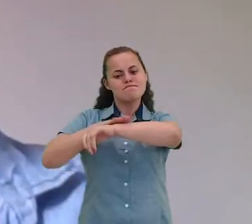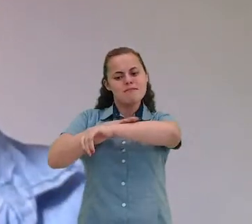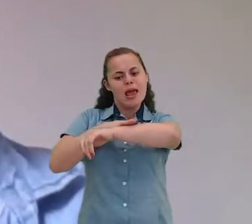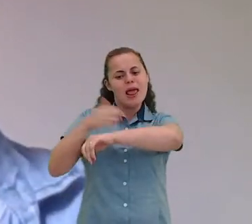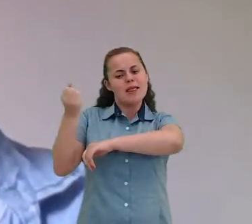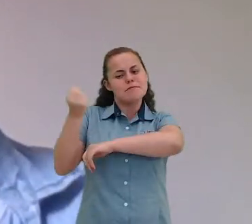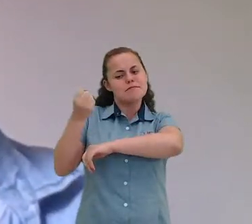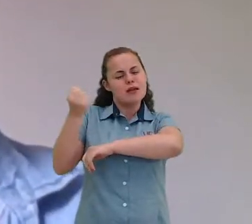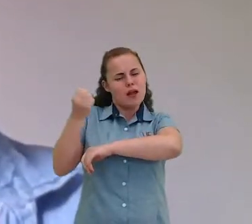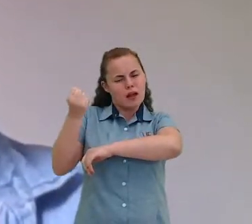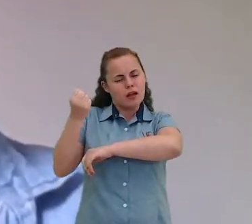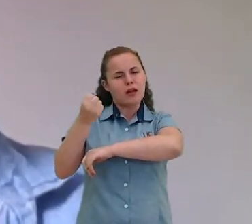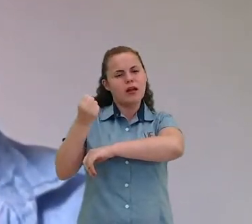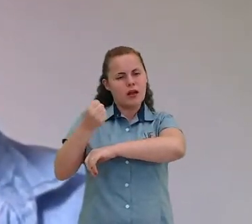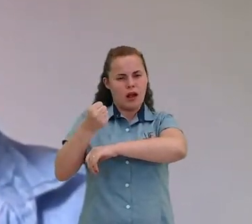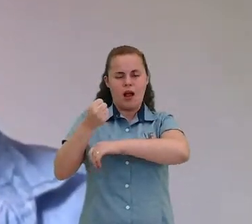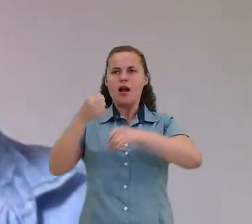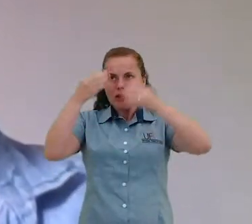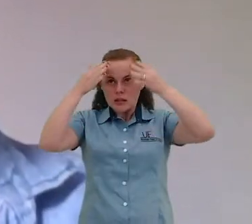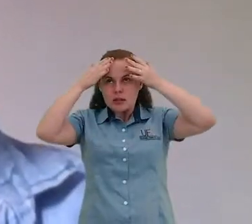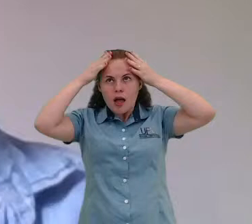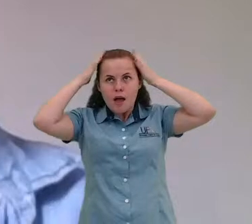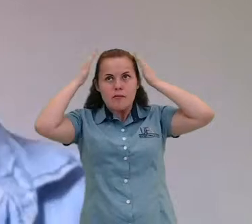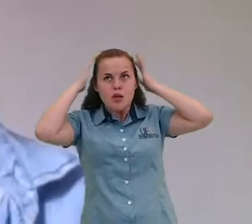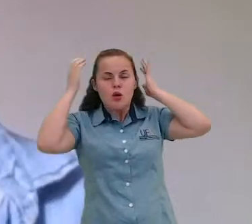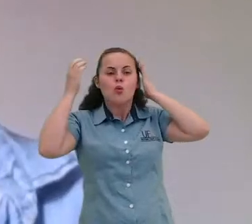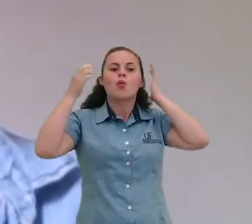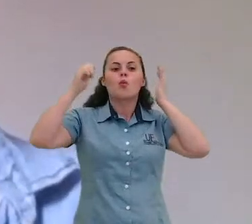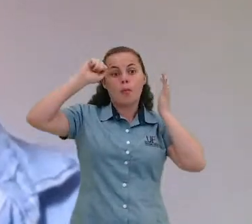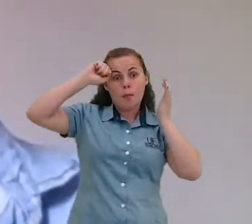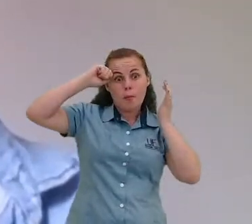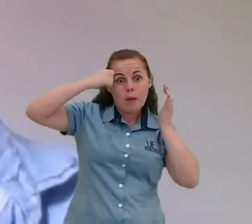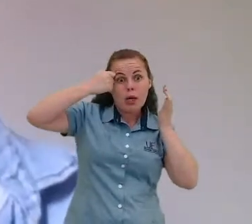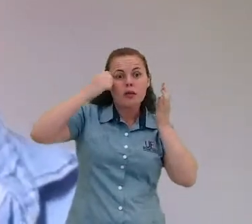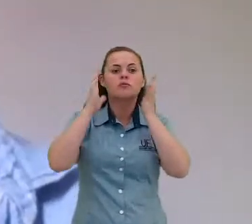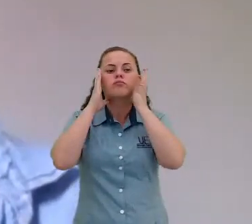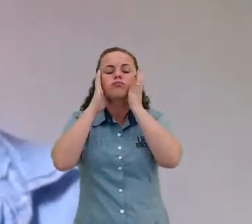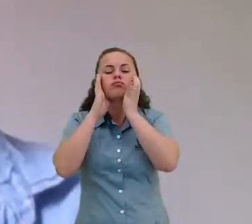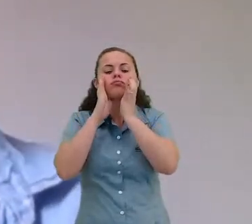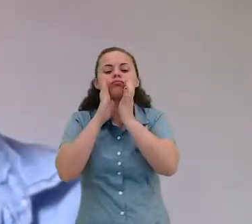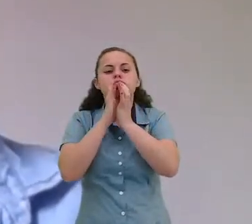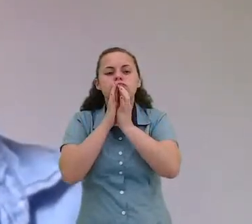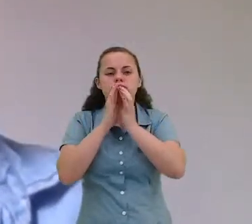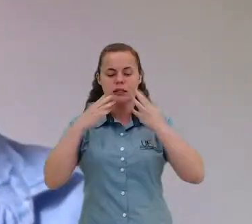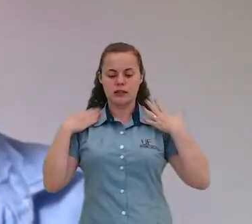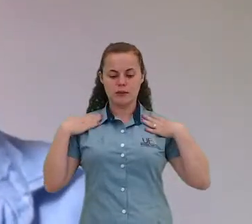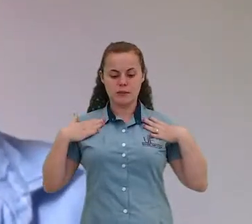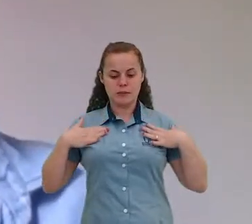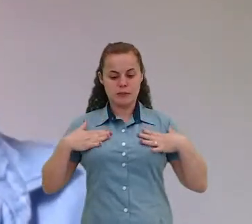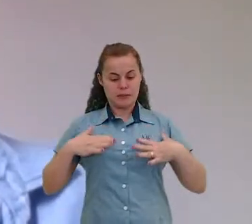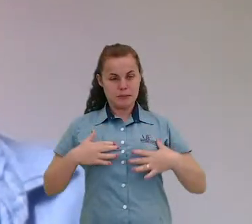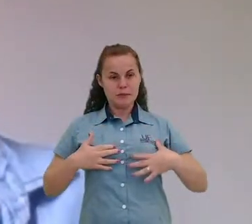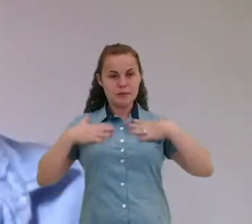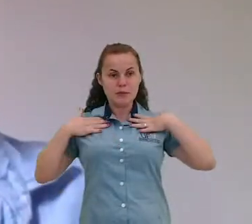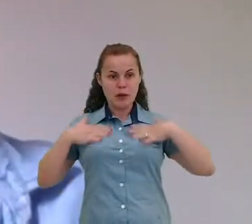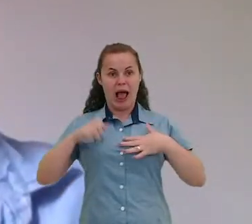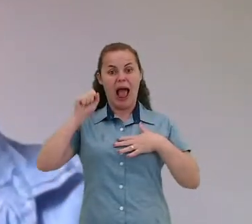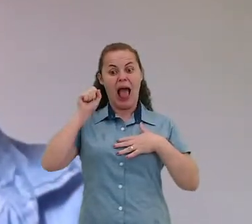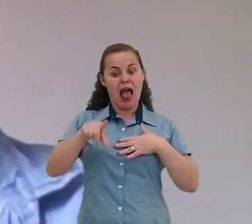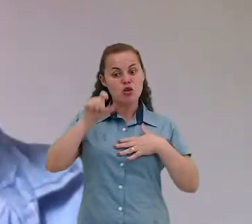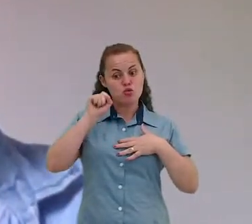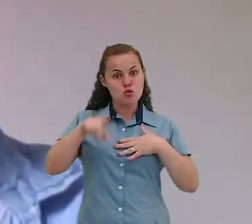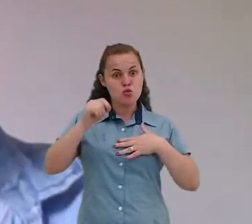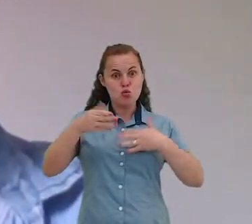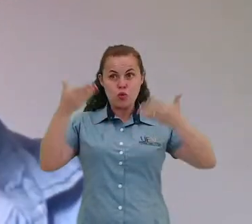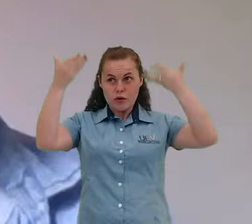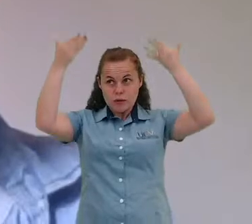clara e cabelos preto e barba, com uma blusa jeans azul e um fundo